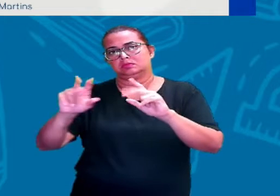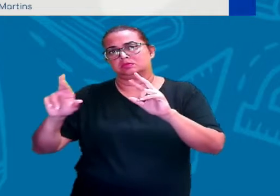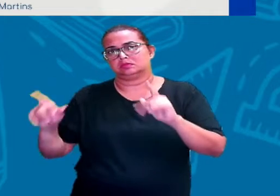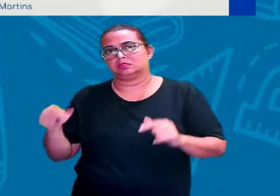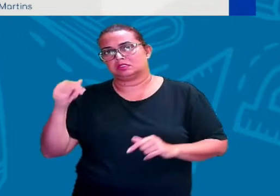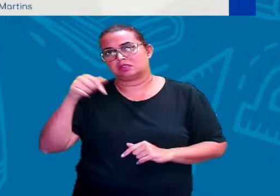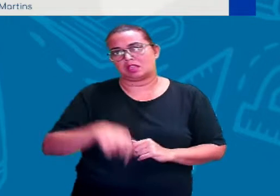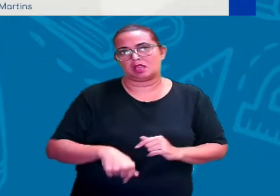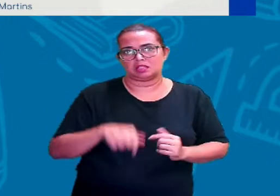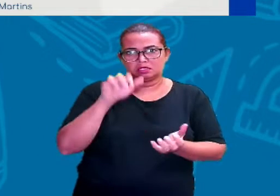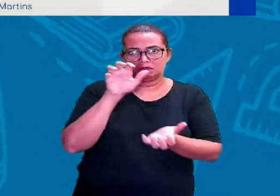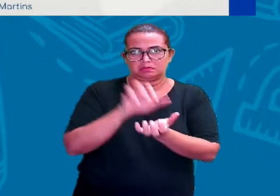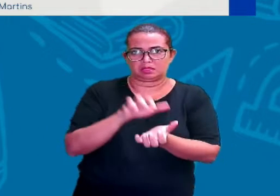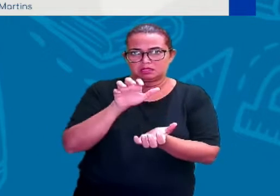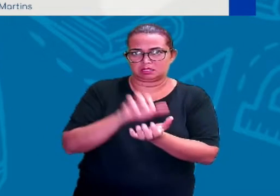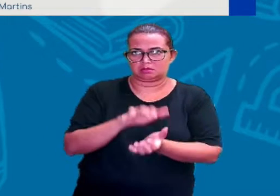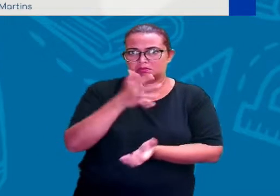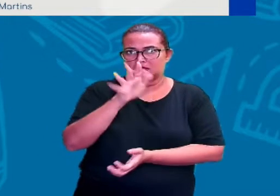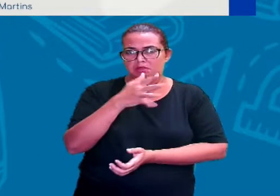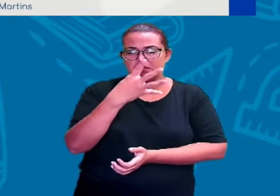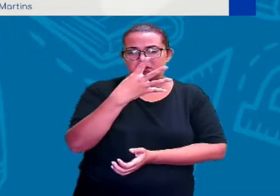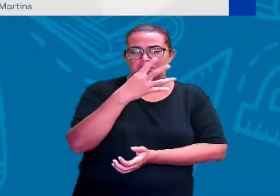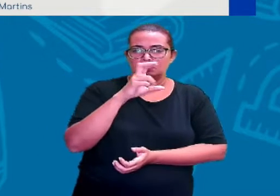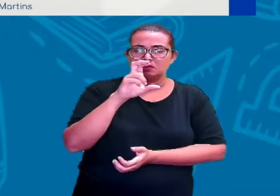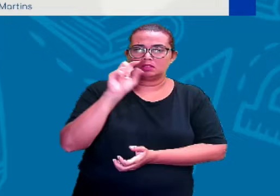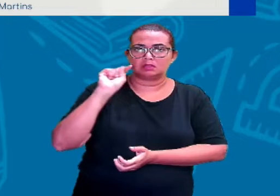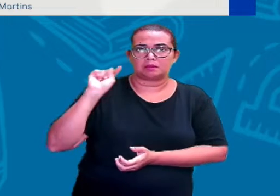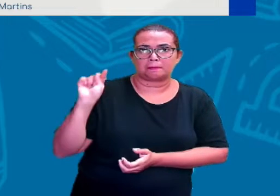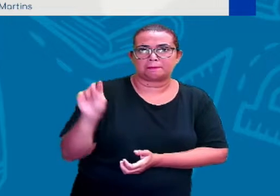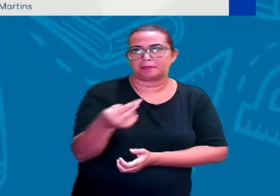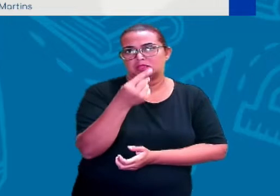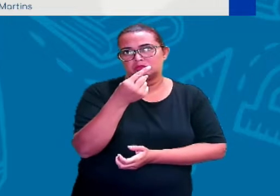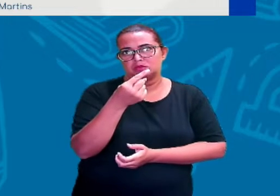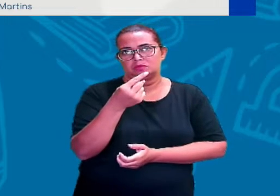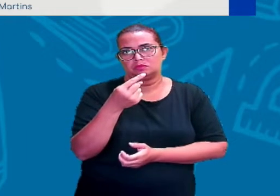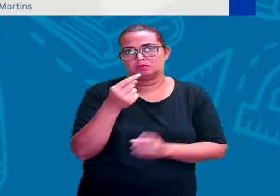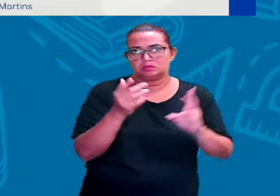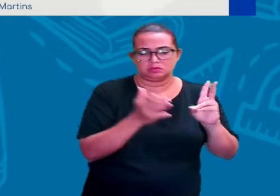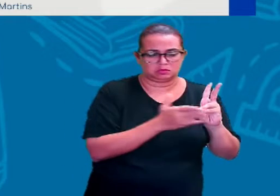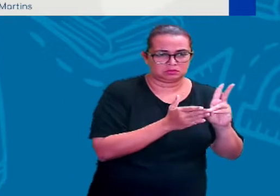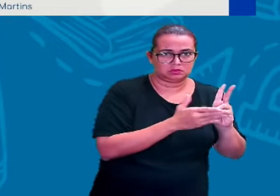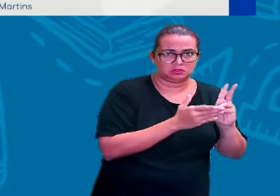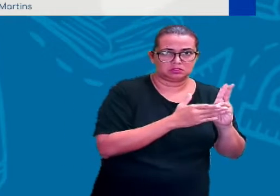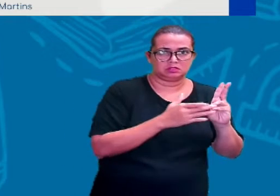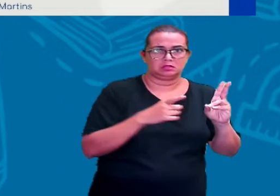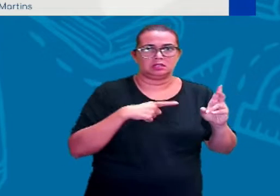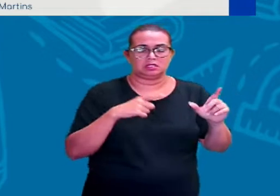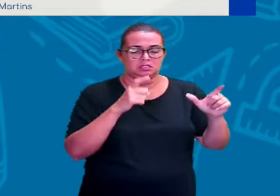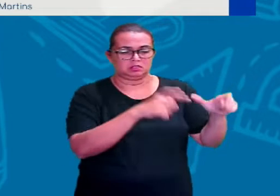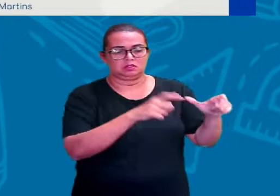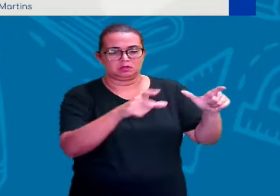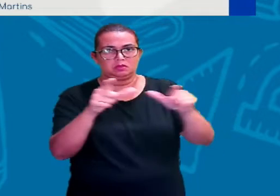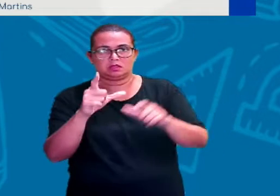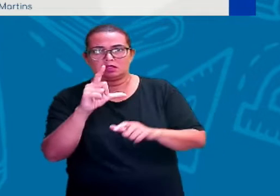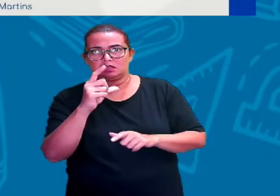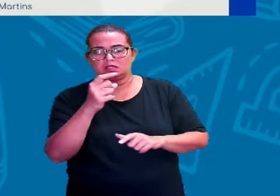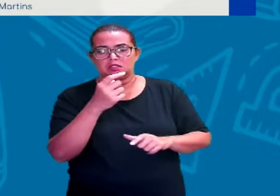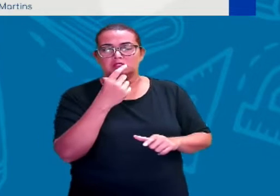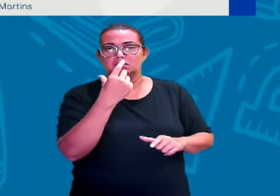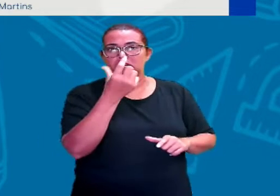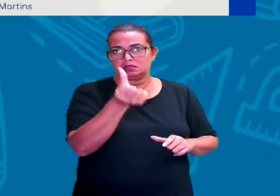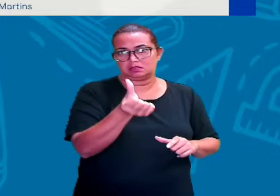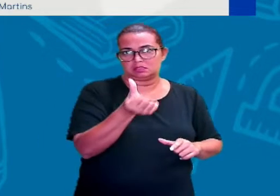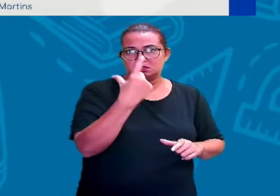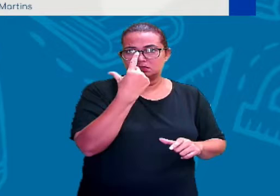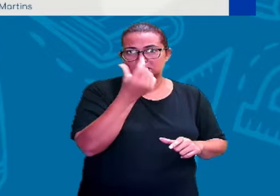de 45 mil indígenas distribuídos em 16 territórios de 12 nações indígenas. E eu